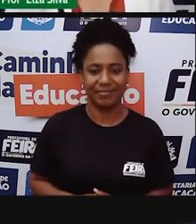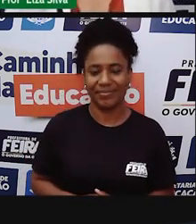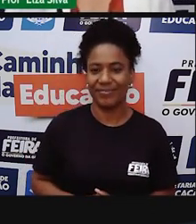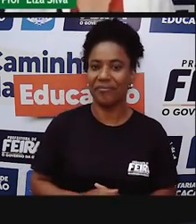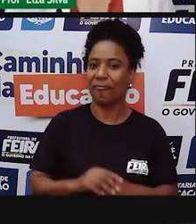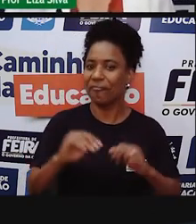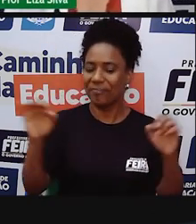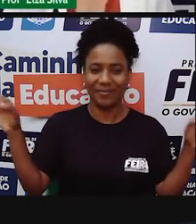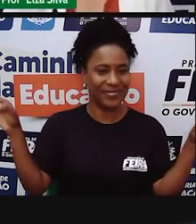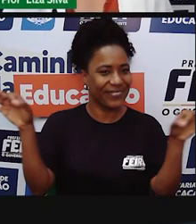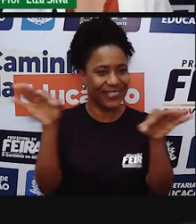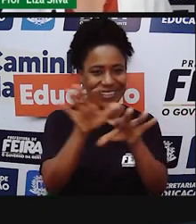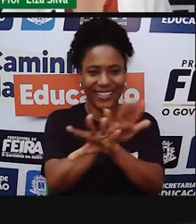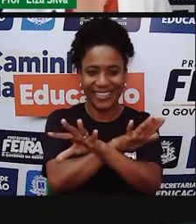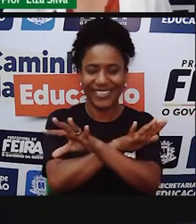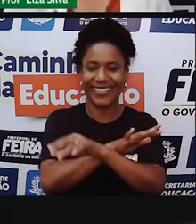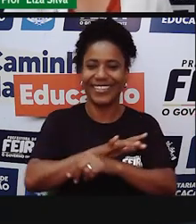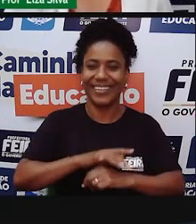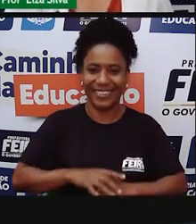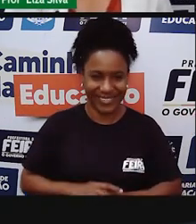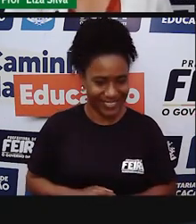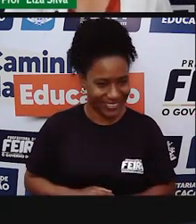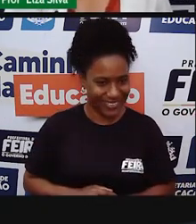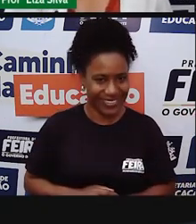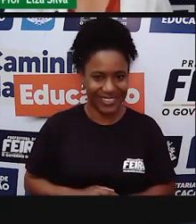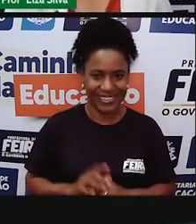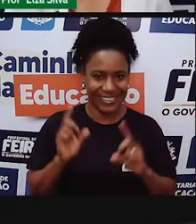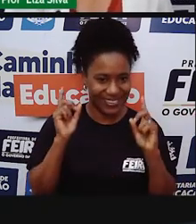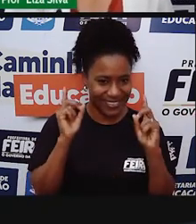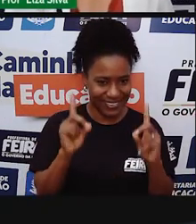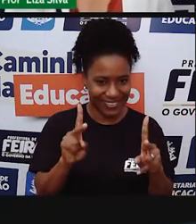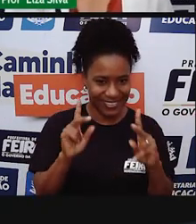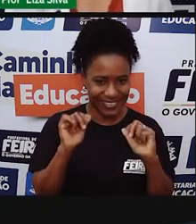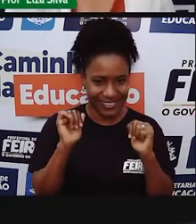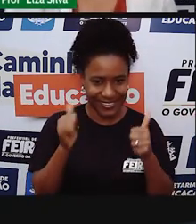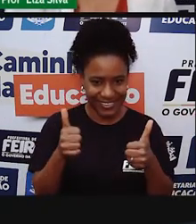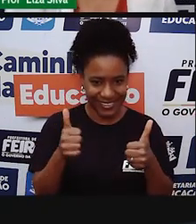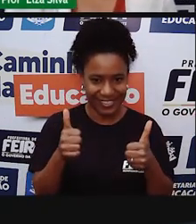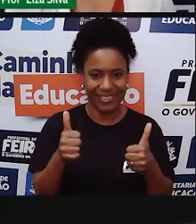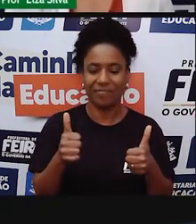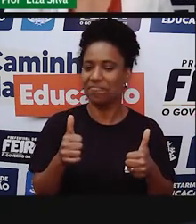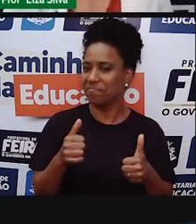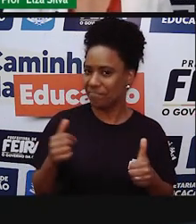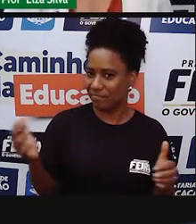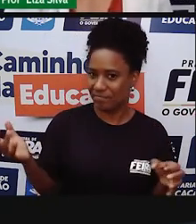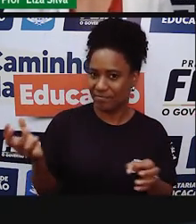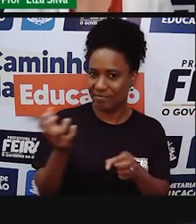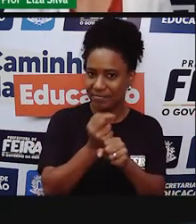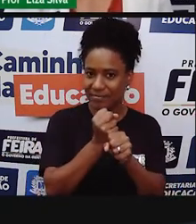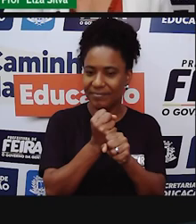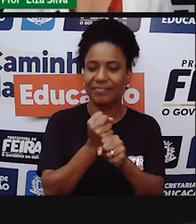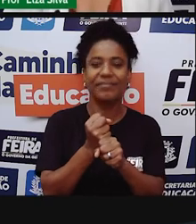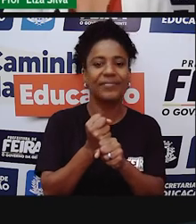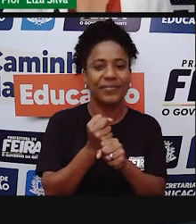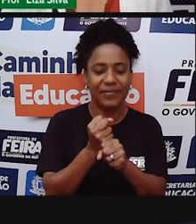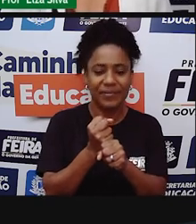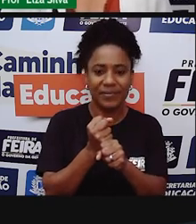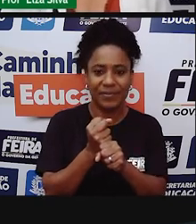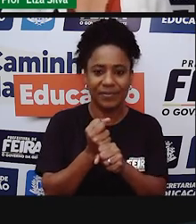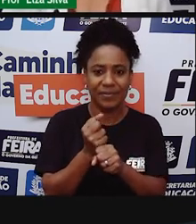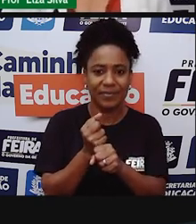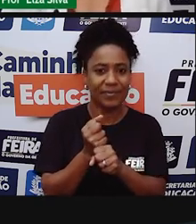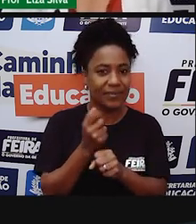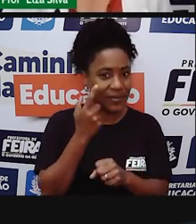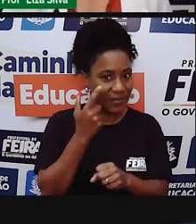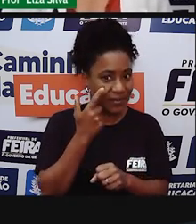Encerramos, então, o nosso quiz show. Ok, students? A nossa pontuação, nosso score. Vamos falar